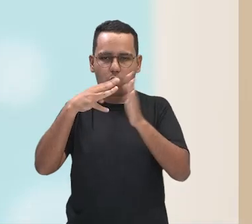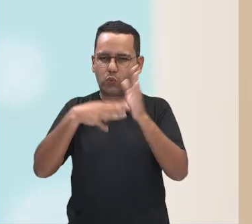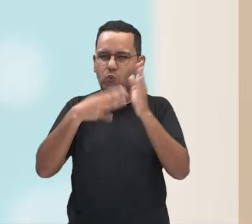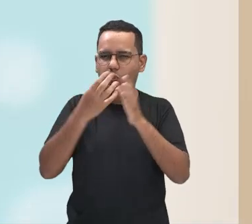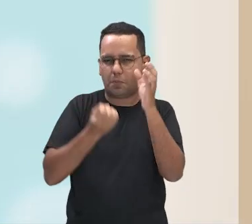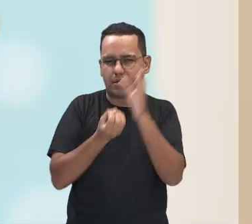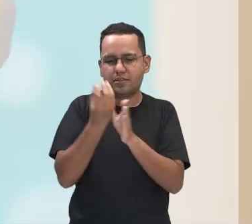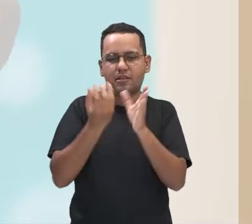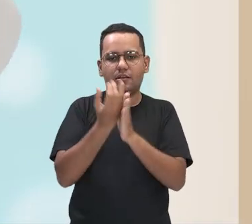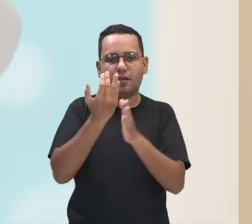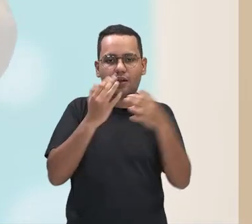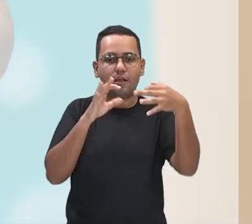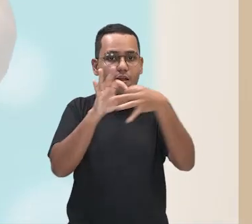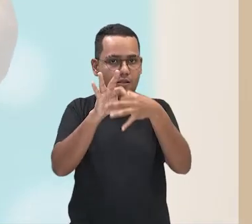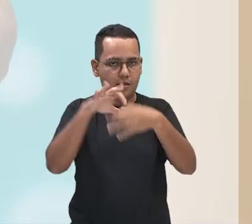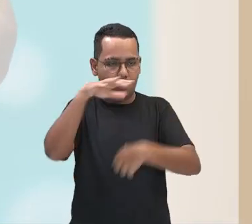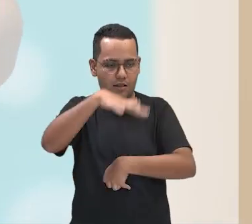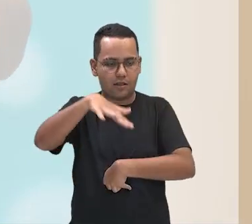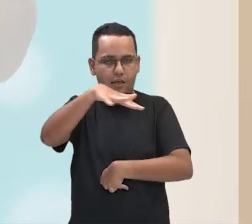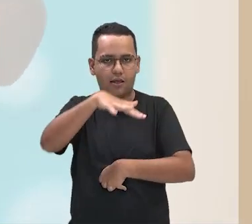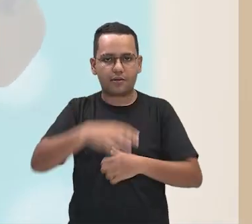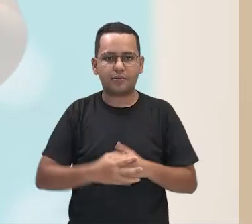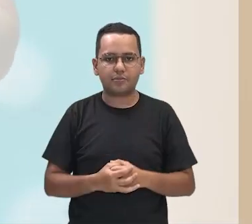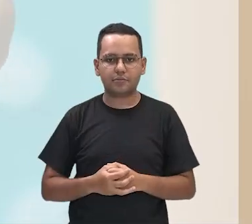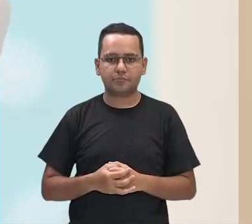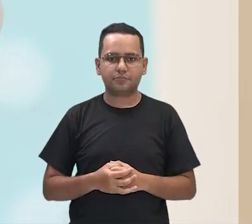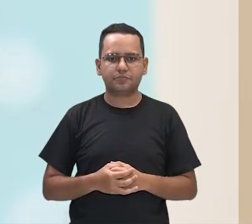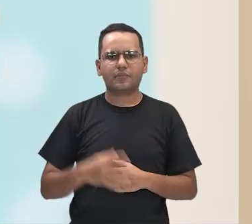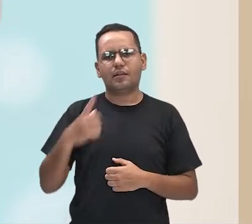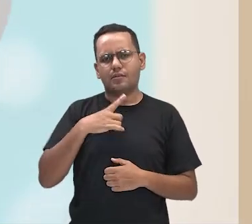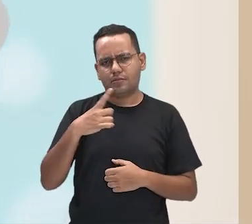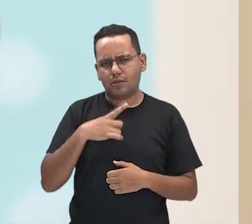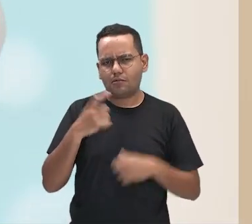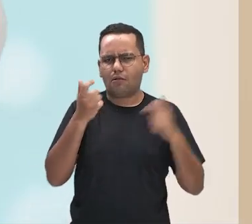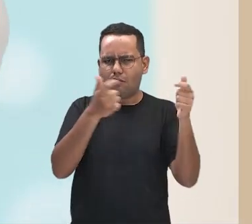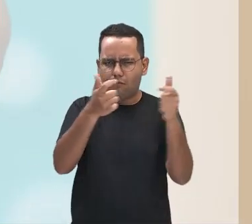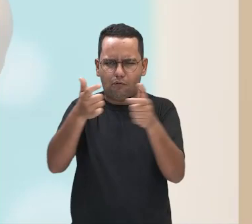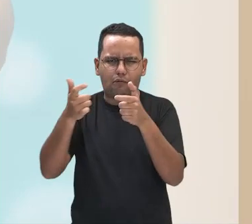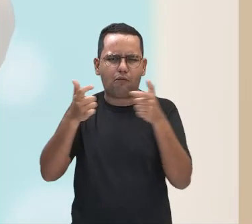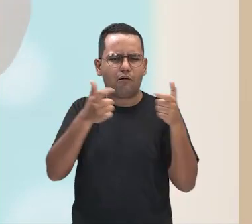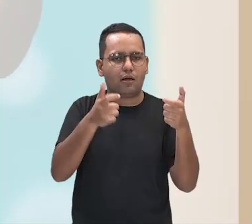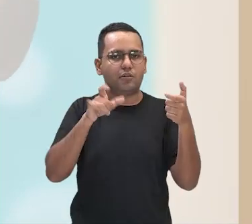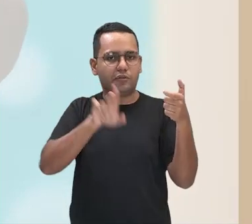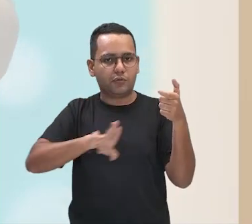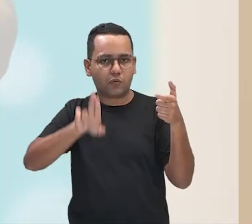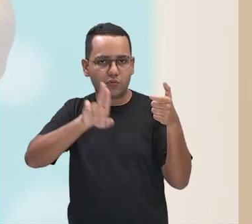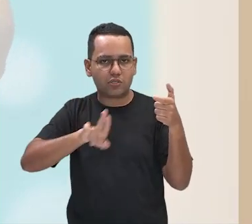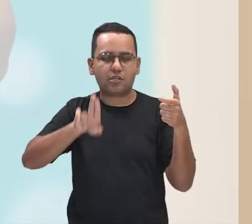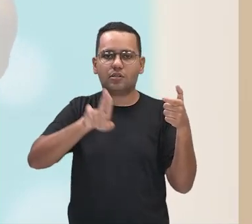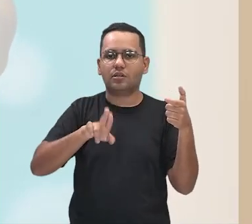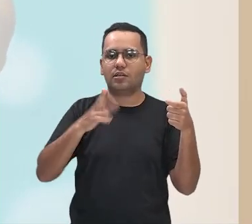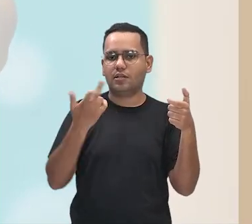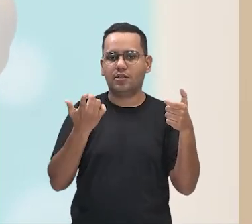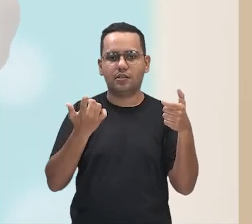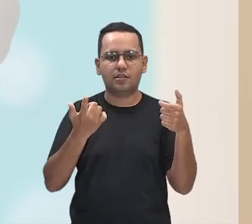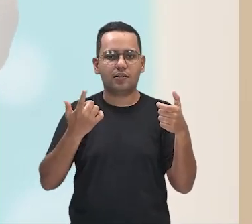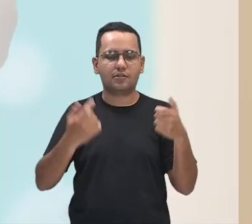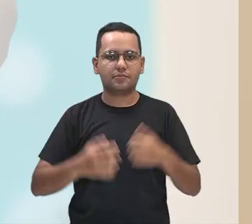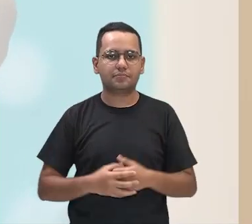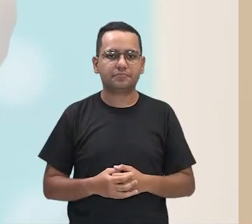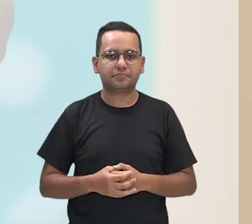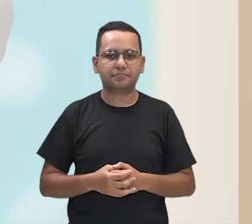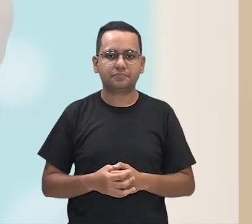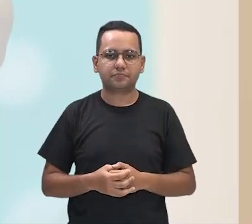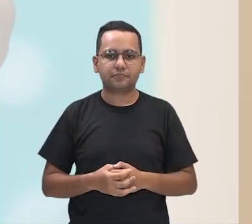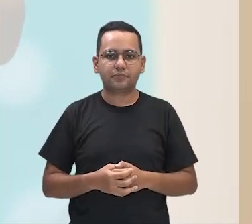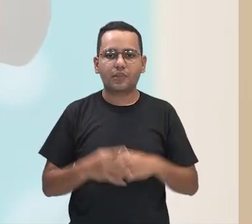trazendo para o cotidiano. Muitos salões de festa já estão utilizando o videomapping para decorar ambientes, justamente porque permite,